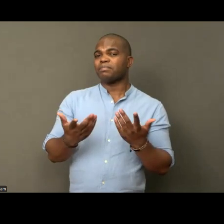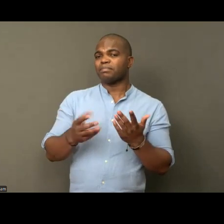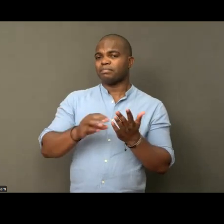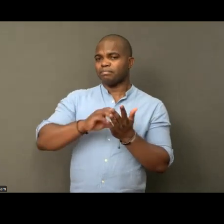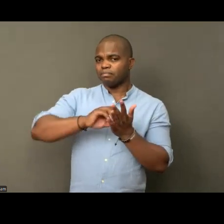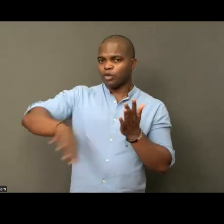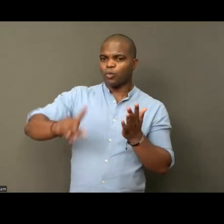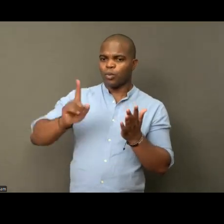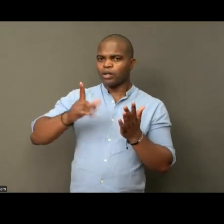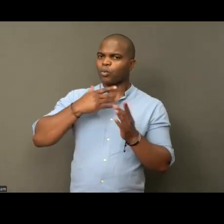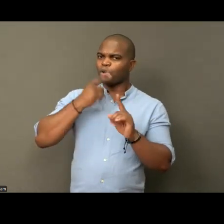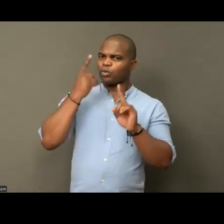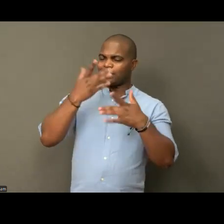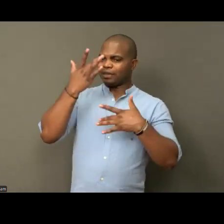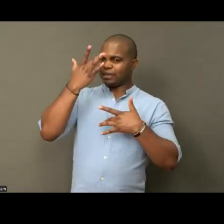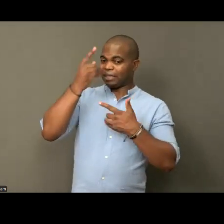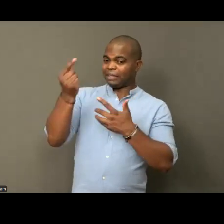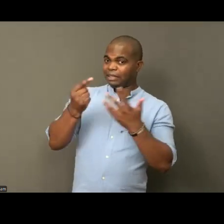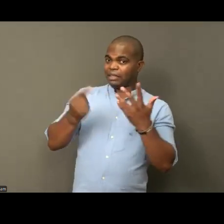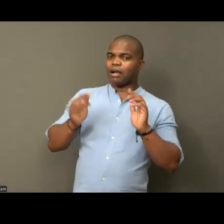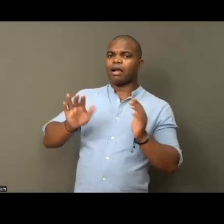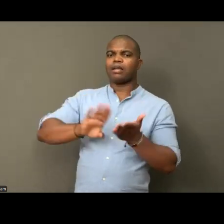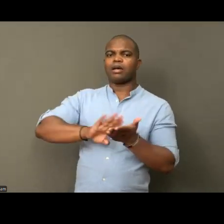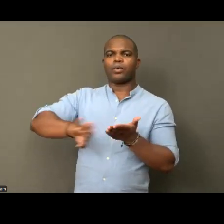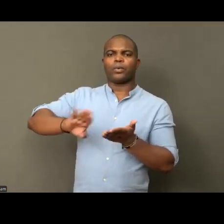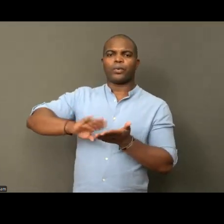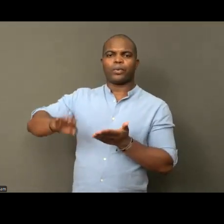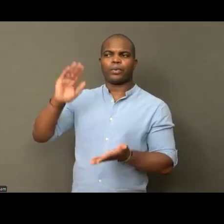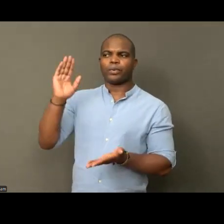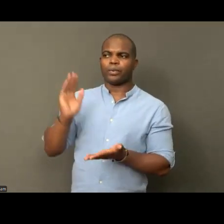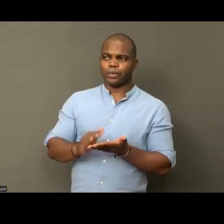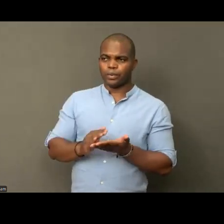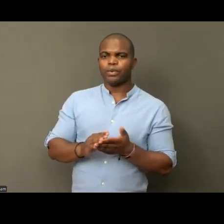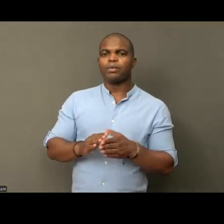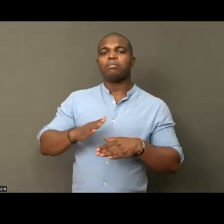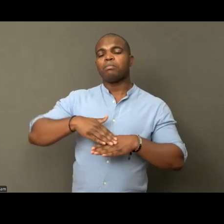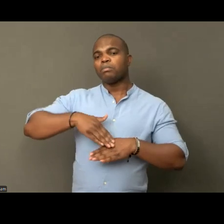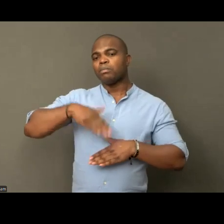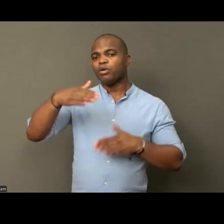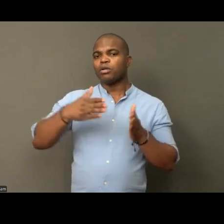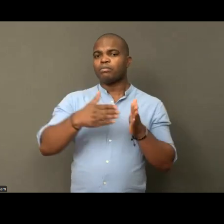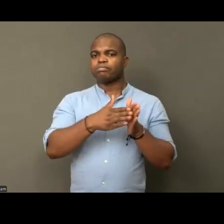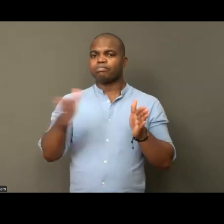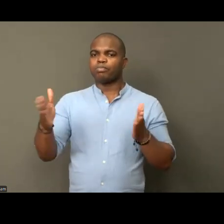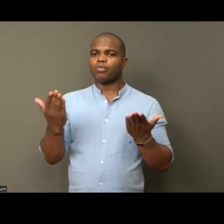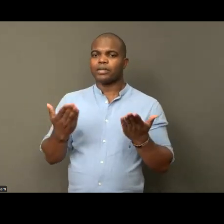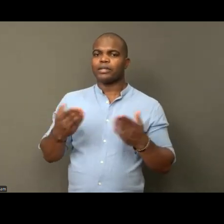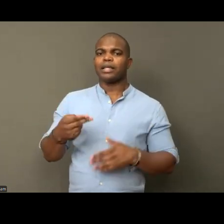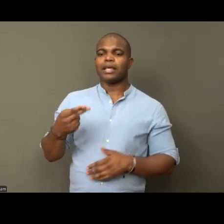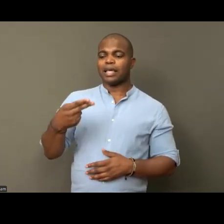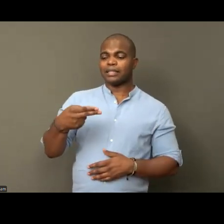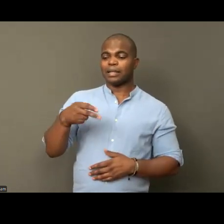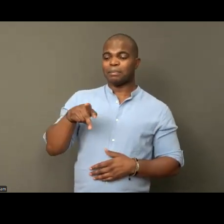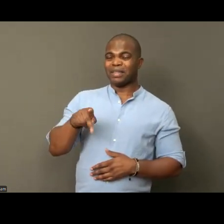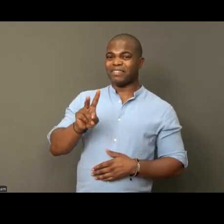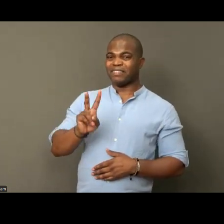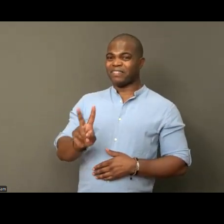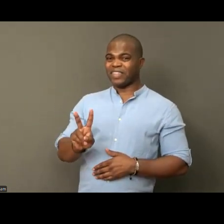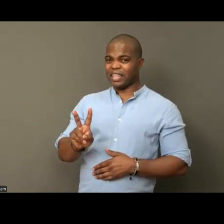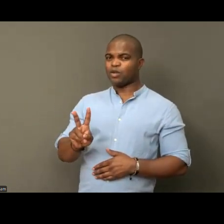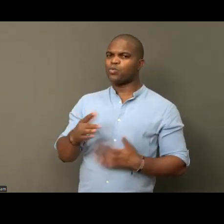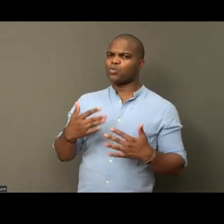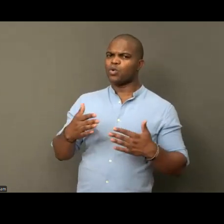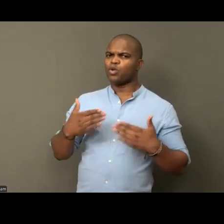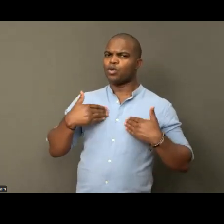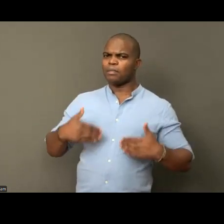vacinação contra o papiloma vírus humano e a adoção de estratégias inovadoras de detecção precoce e tratamento